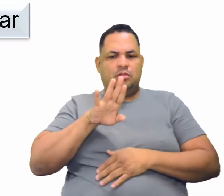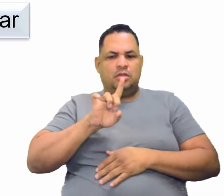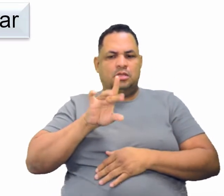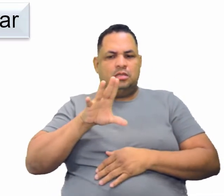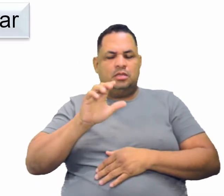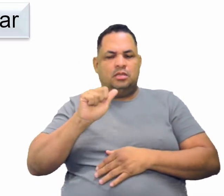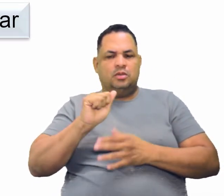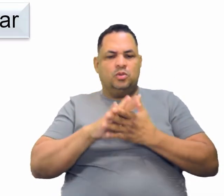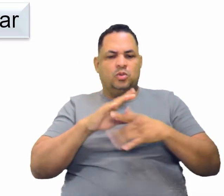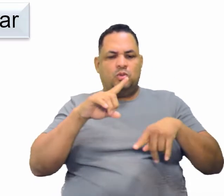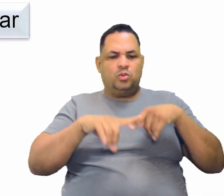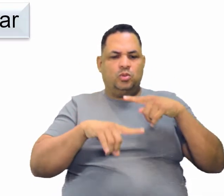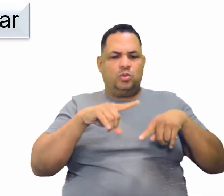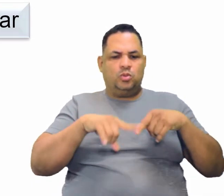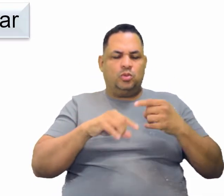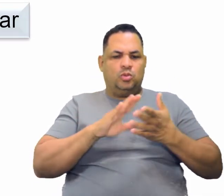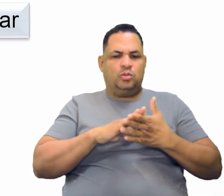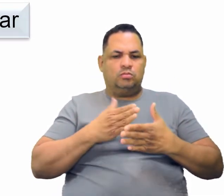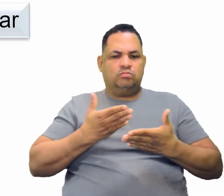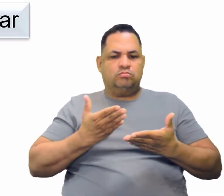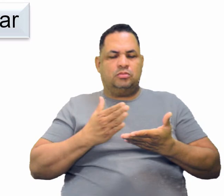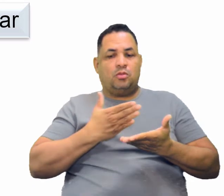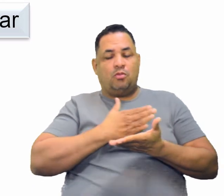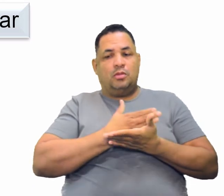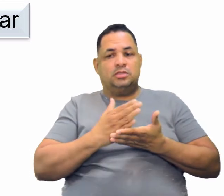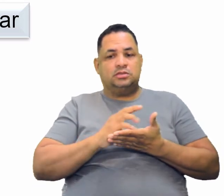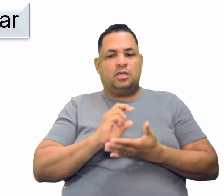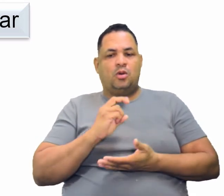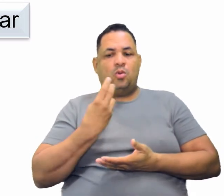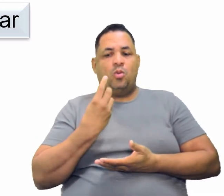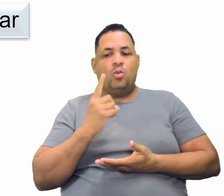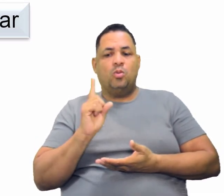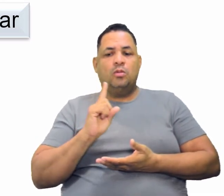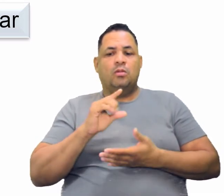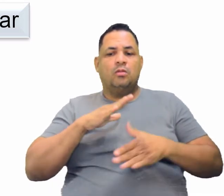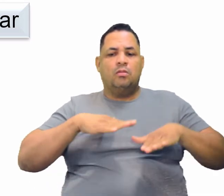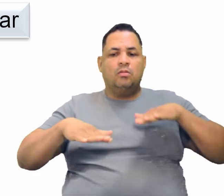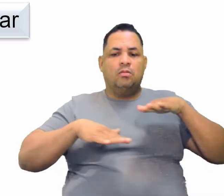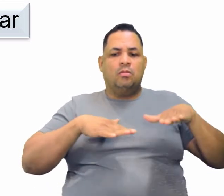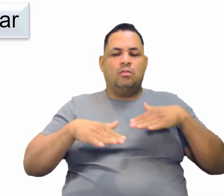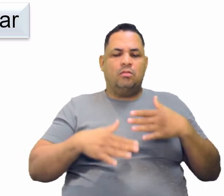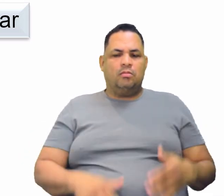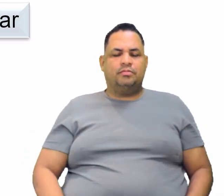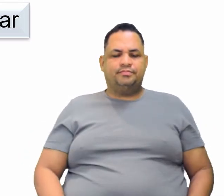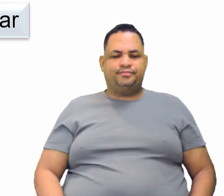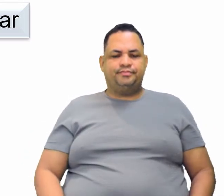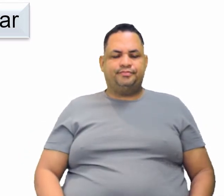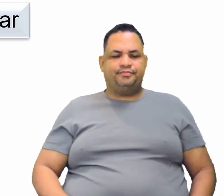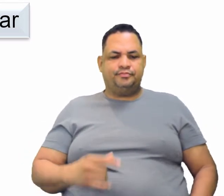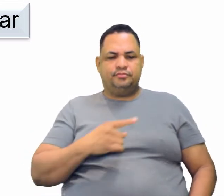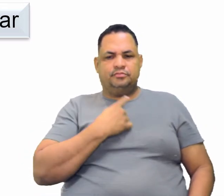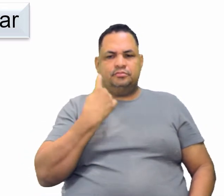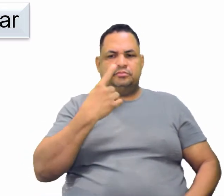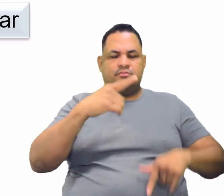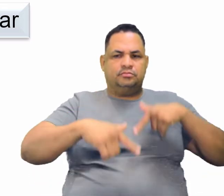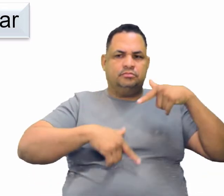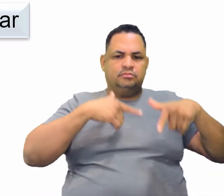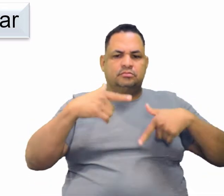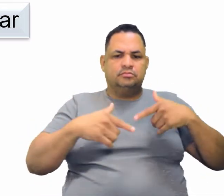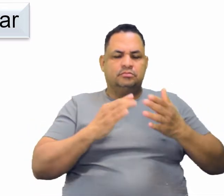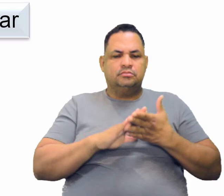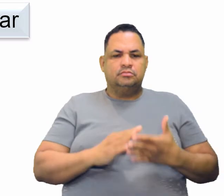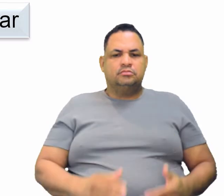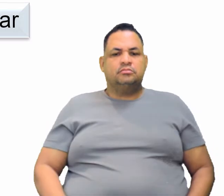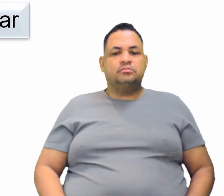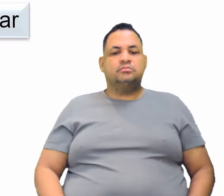ou seja, a questão de ele entrar ou não em movimento, né? Dependendo da massa. Tá? Então a gente trabalha isso daí.